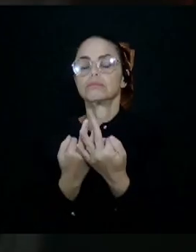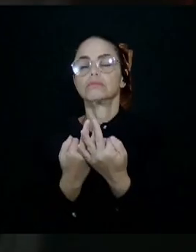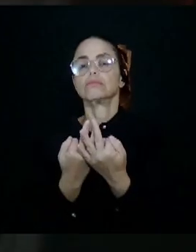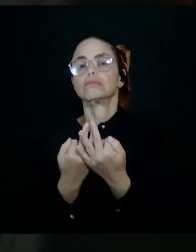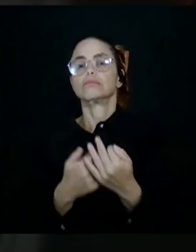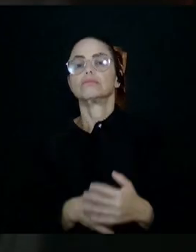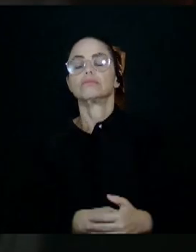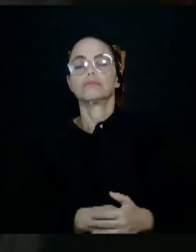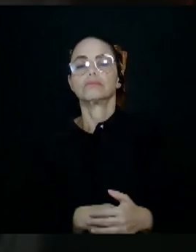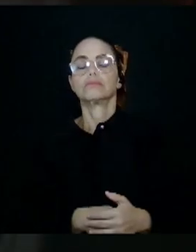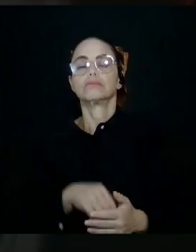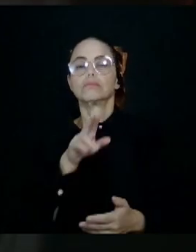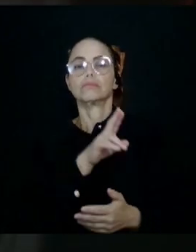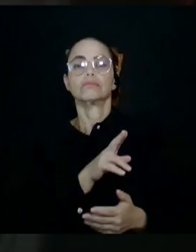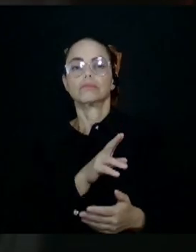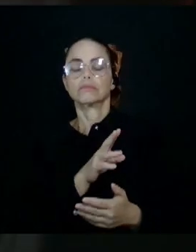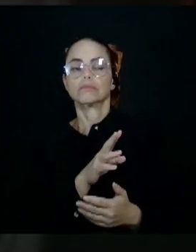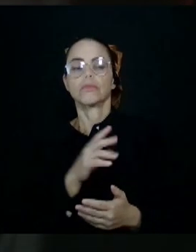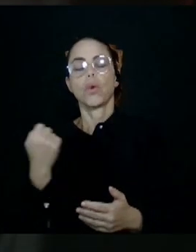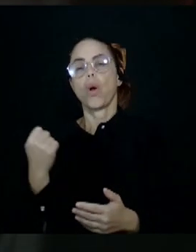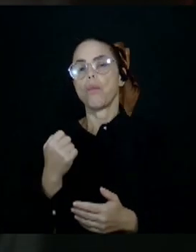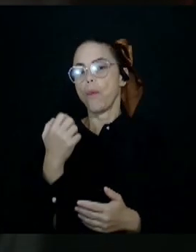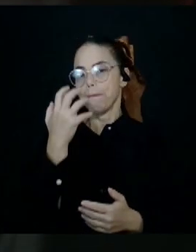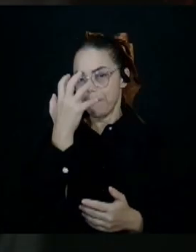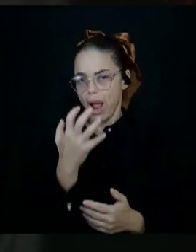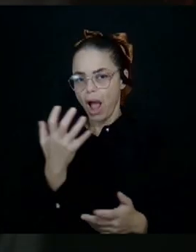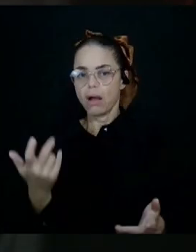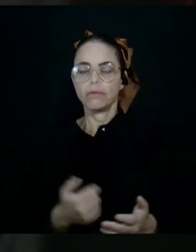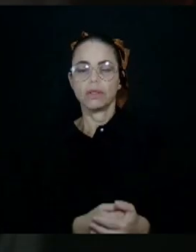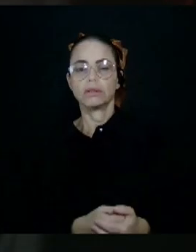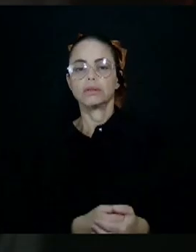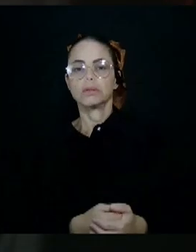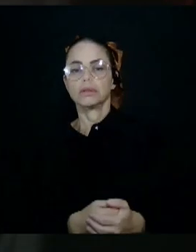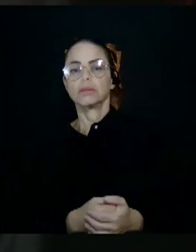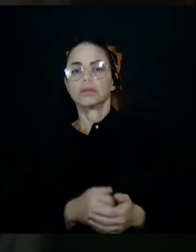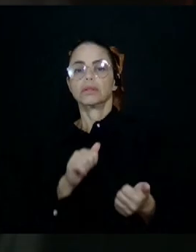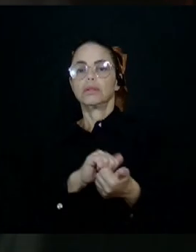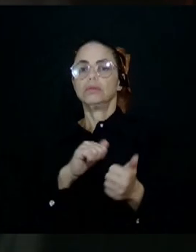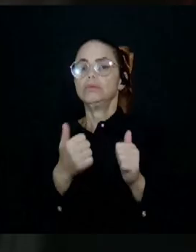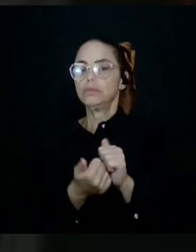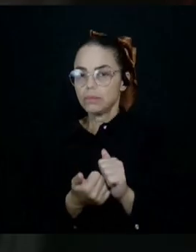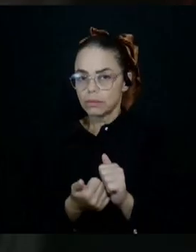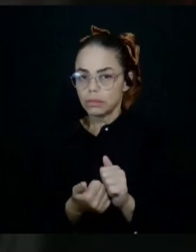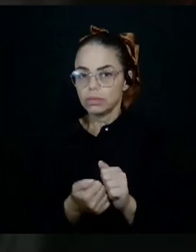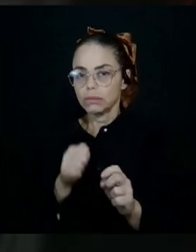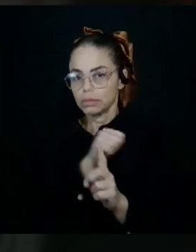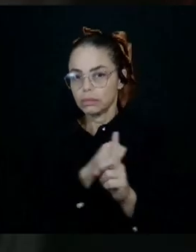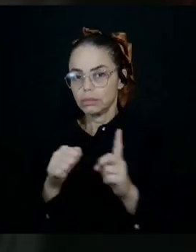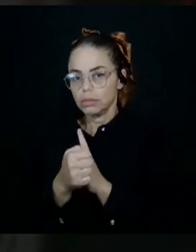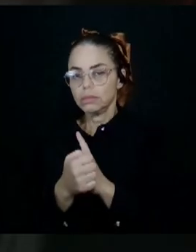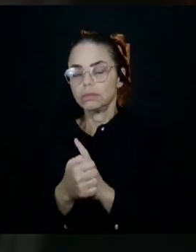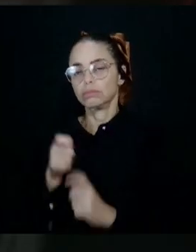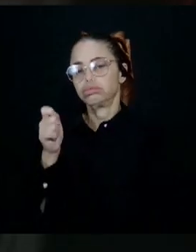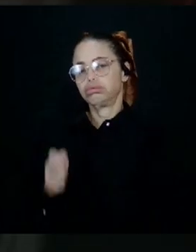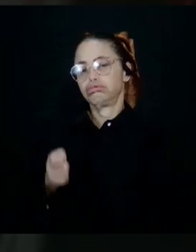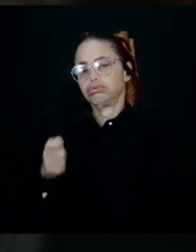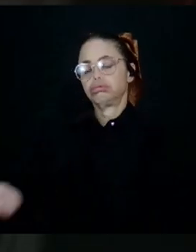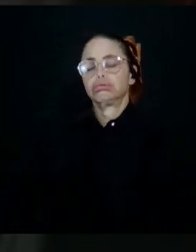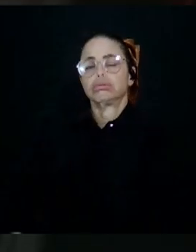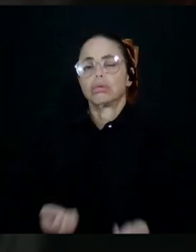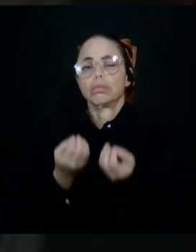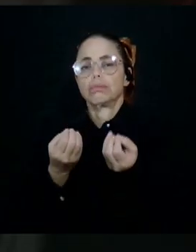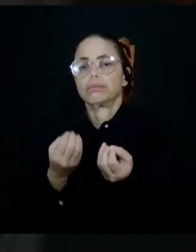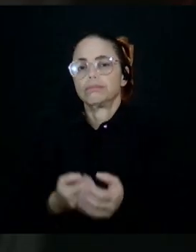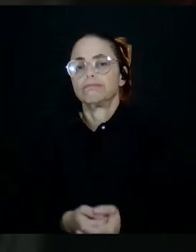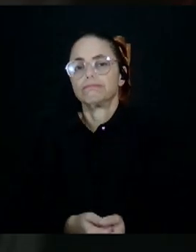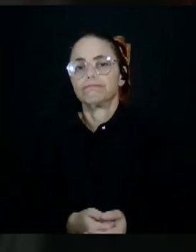rotuladas e, de repente, tentando se encaixar em o que a sociedade impõe. Como é que a gente faz para poder lidar com